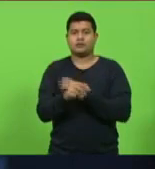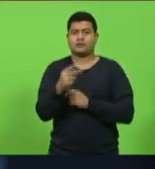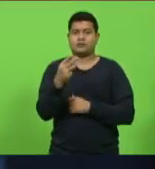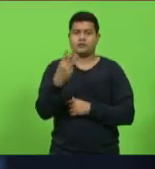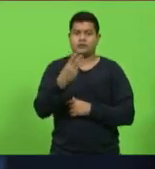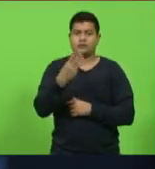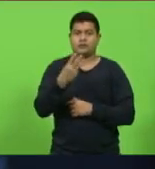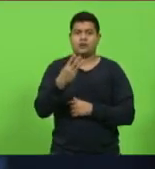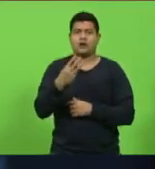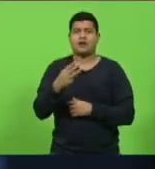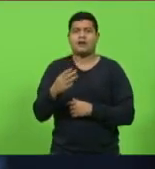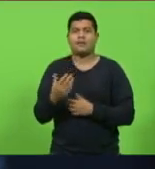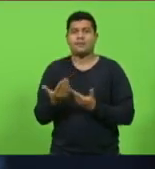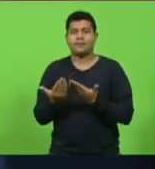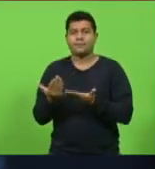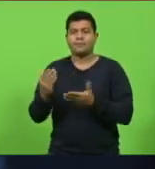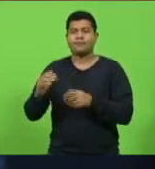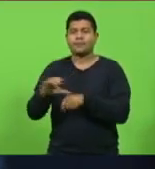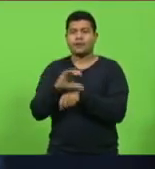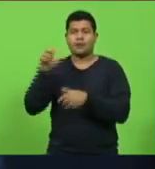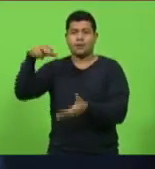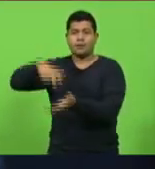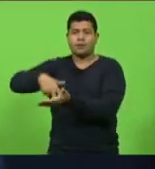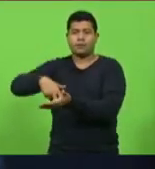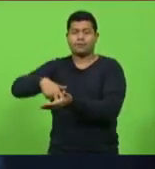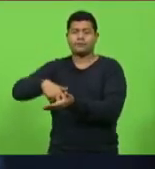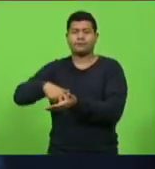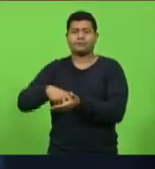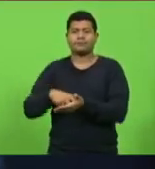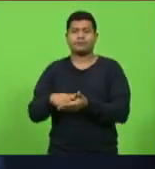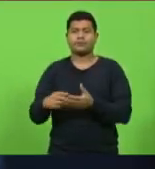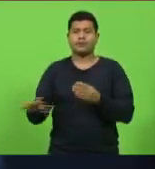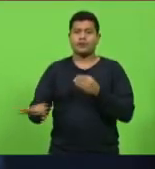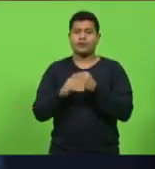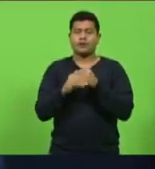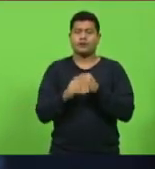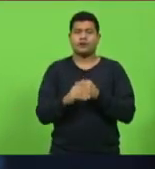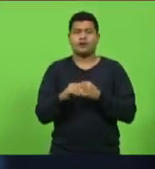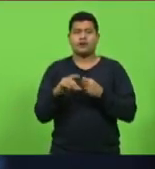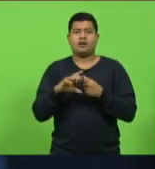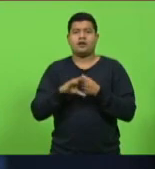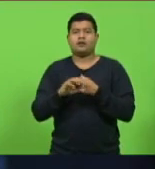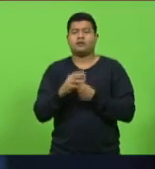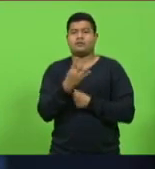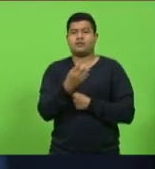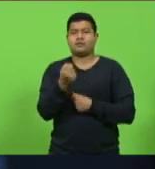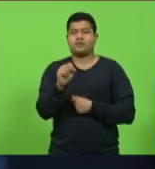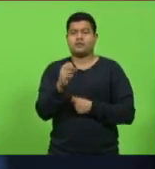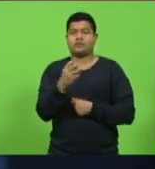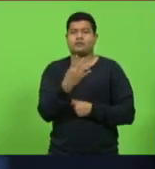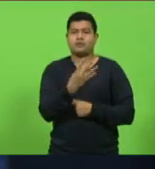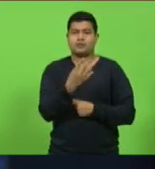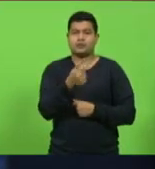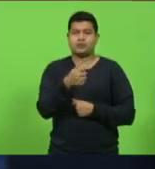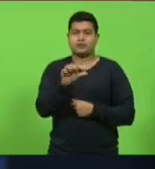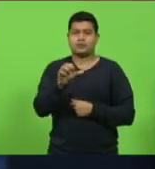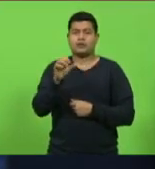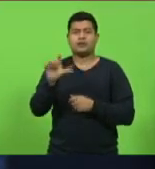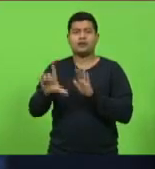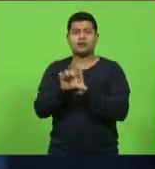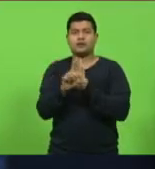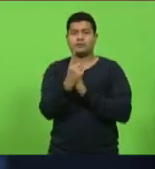do Código Processual Penal o acumulado com os artigos 48 79 da lei 1.079 de